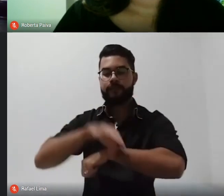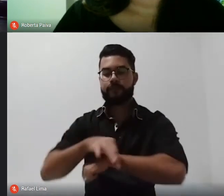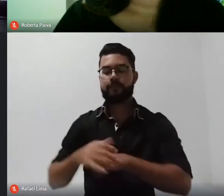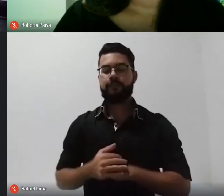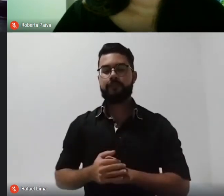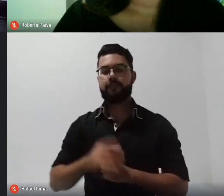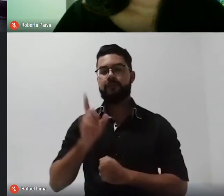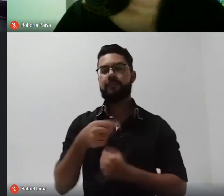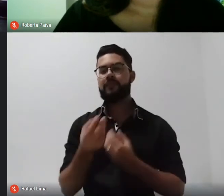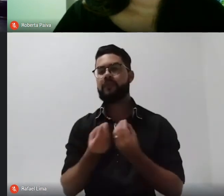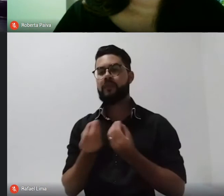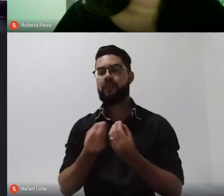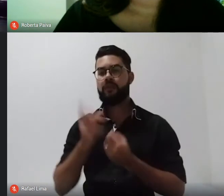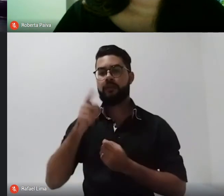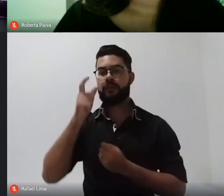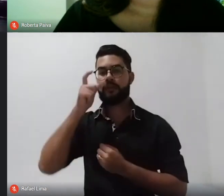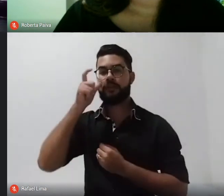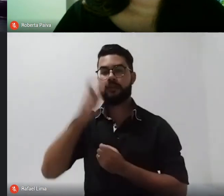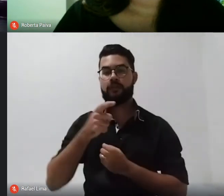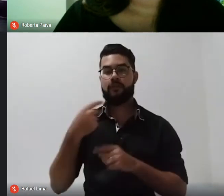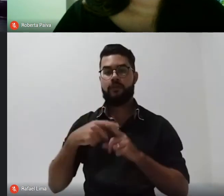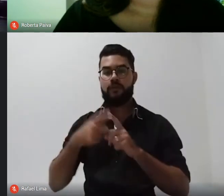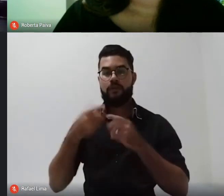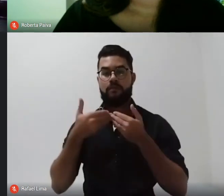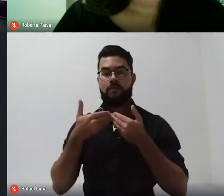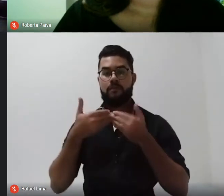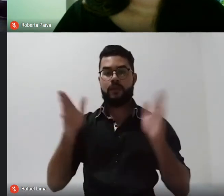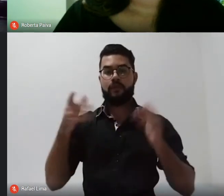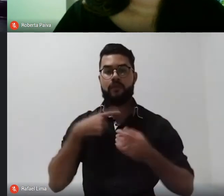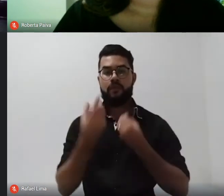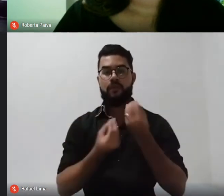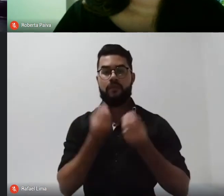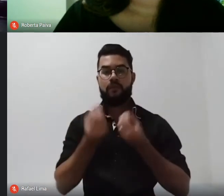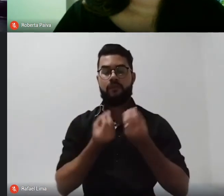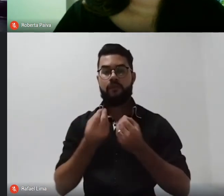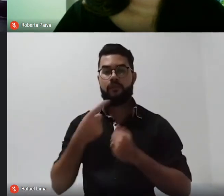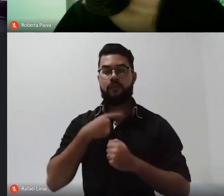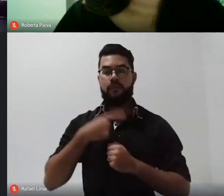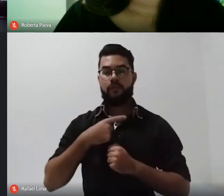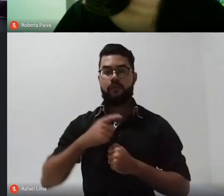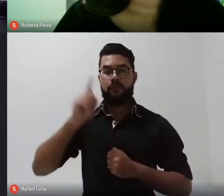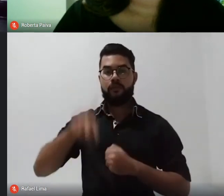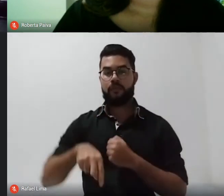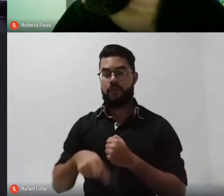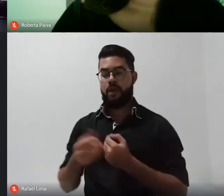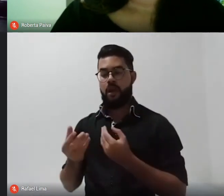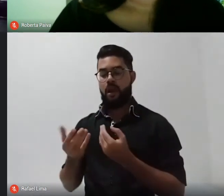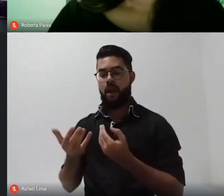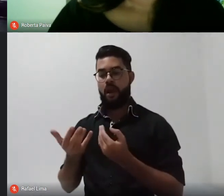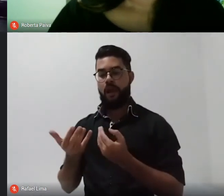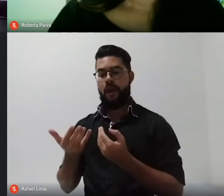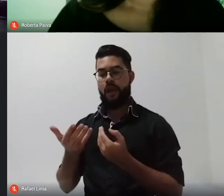e foi interessantíssimo, a gente só abriu a porta e os garotos foram. Essa